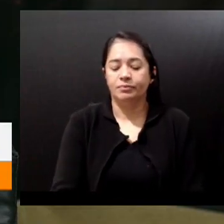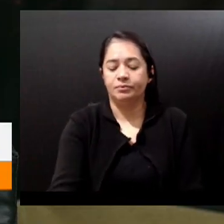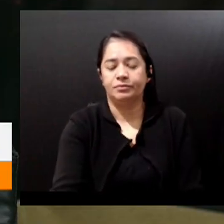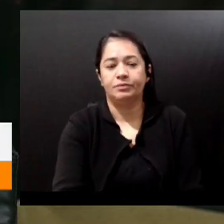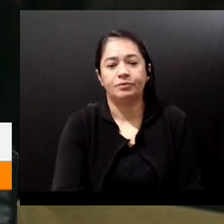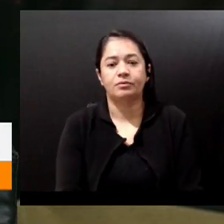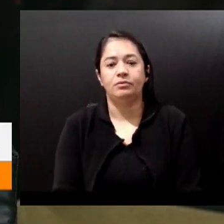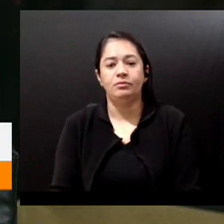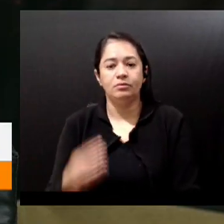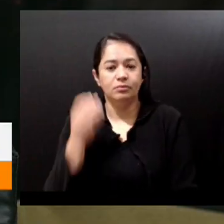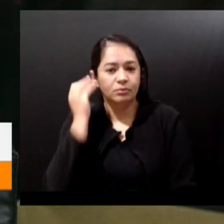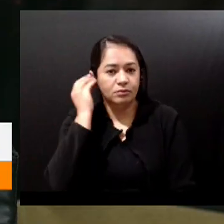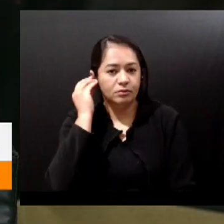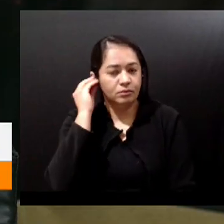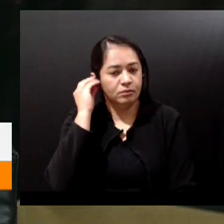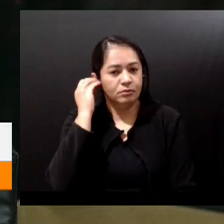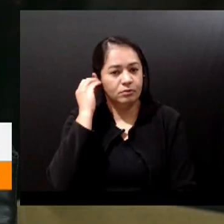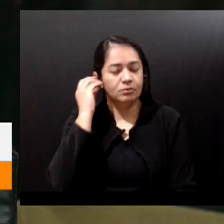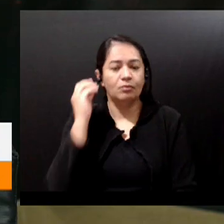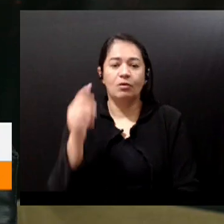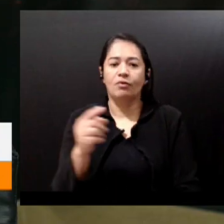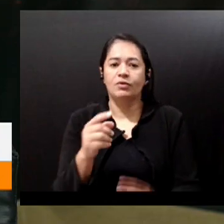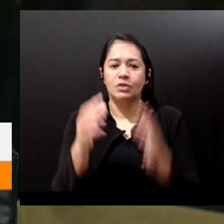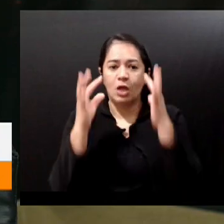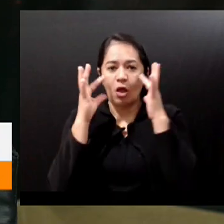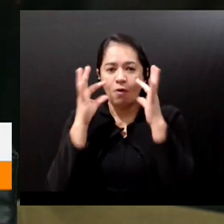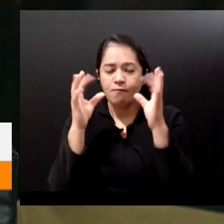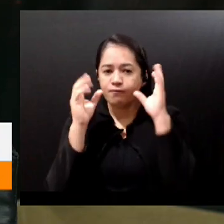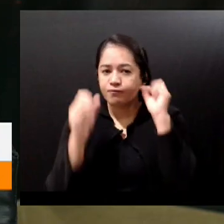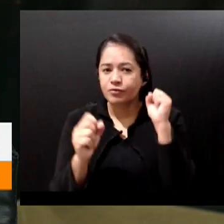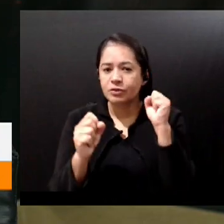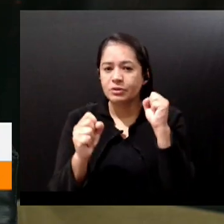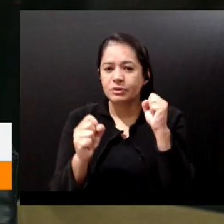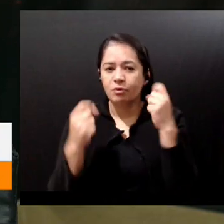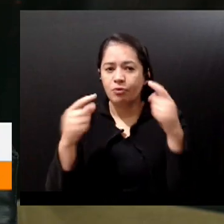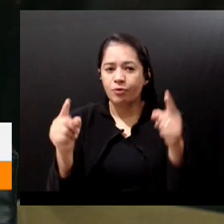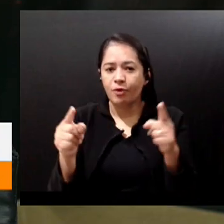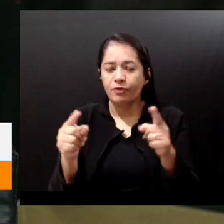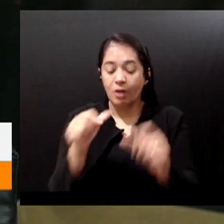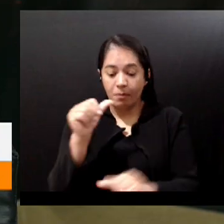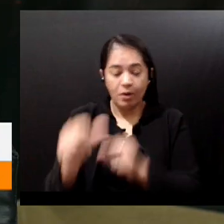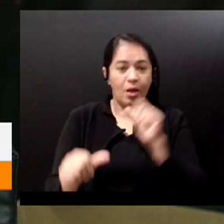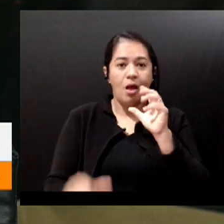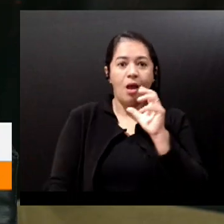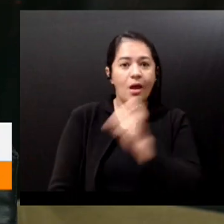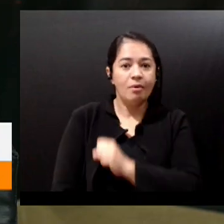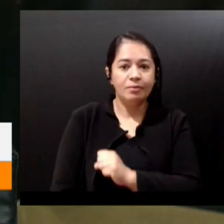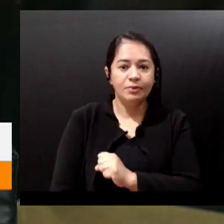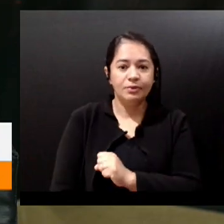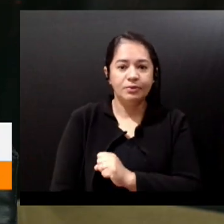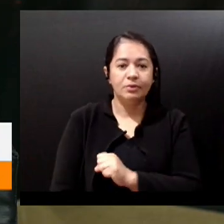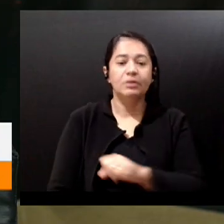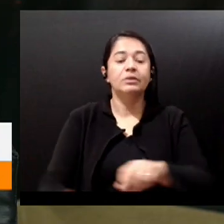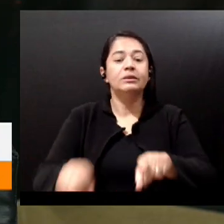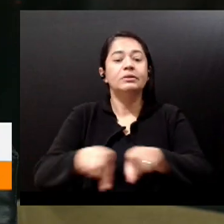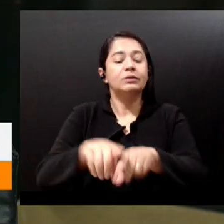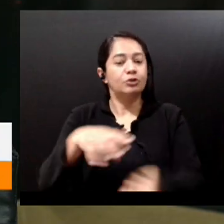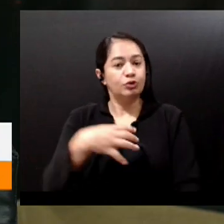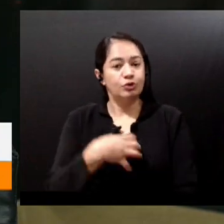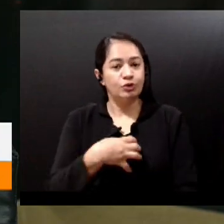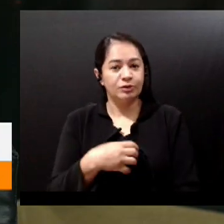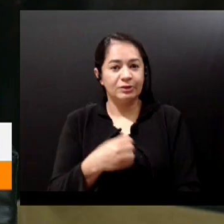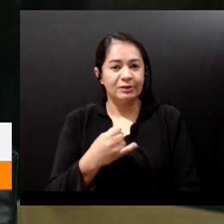que tem aí um som que te contagia, você muda rapidamente. E Uhum. a mesma forma se você não está